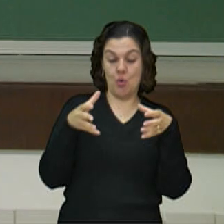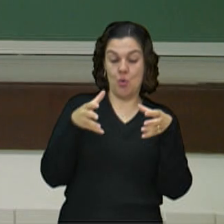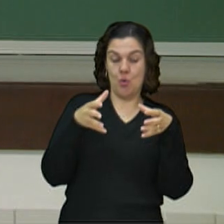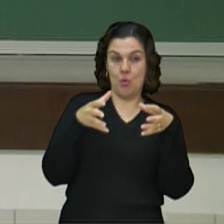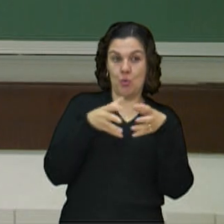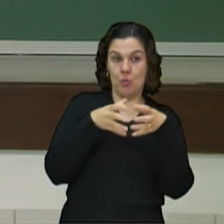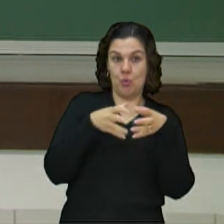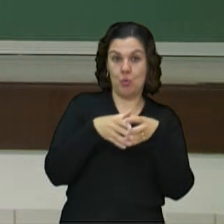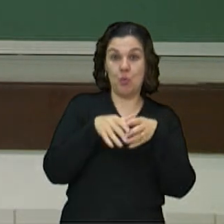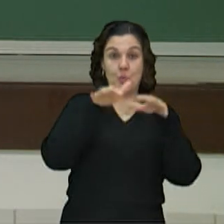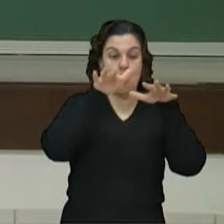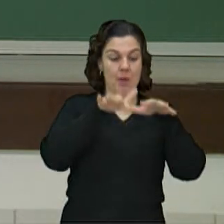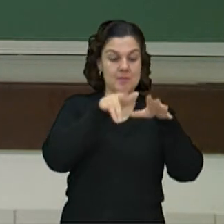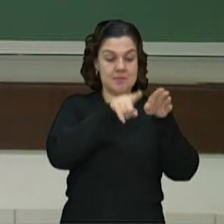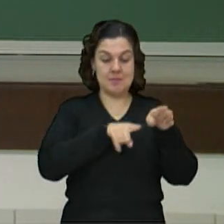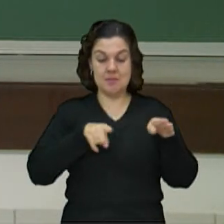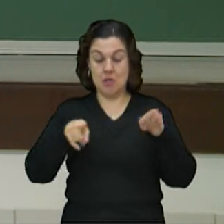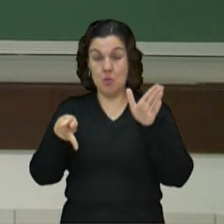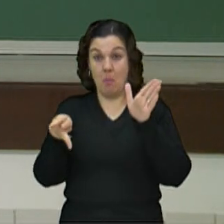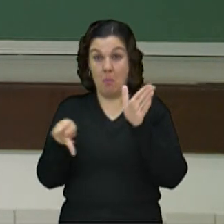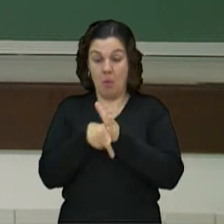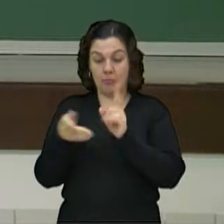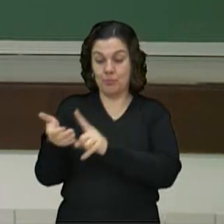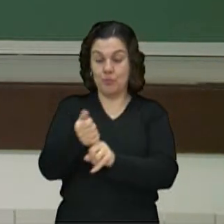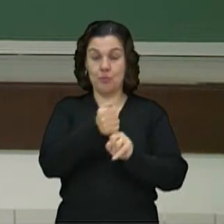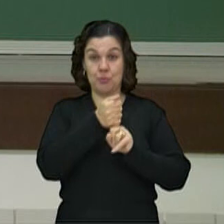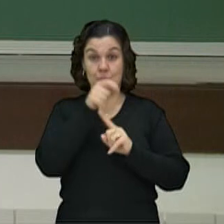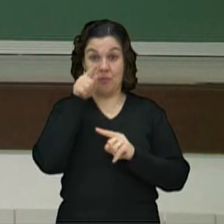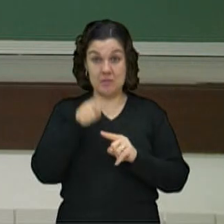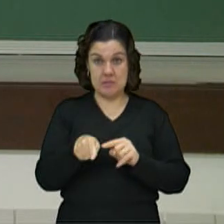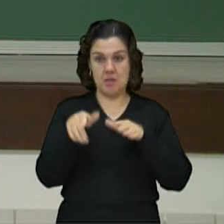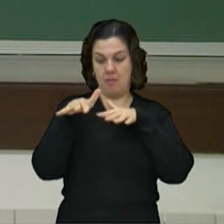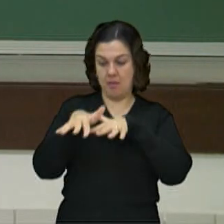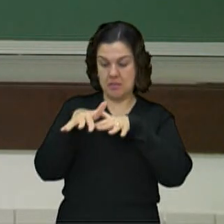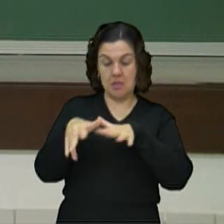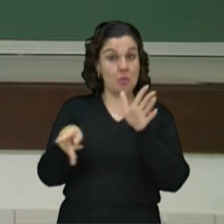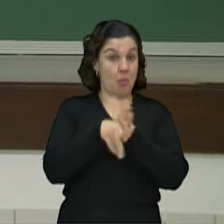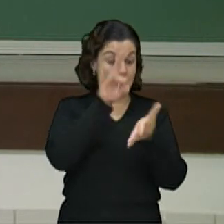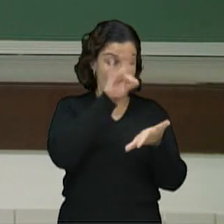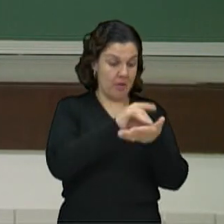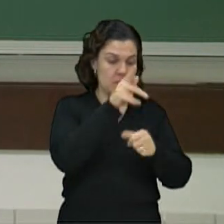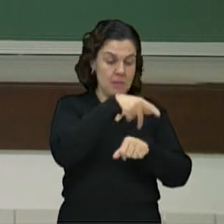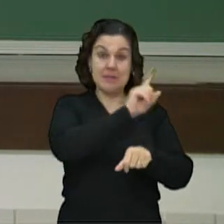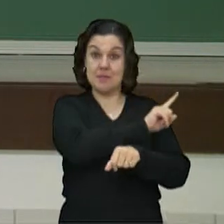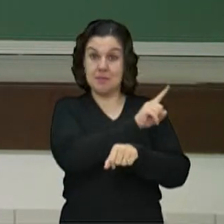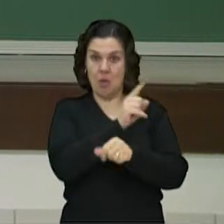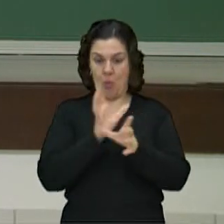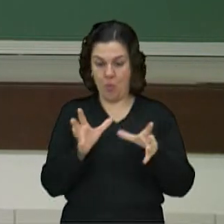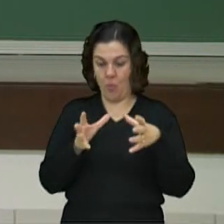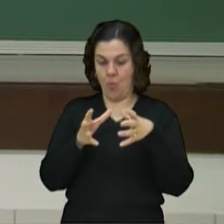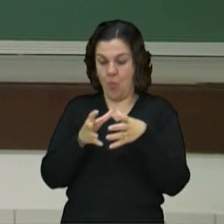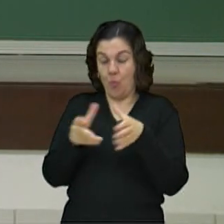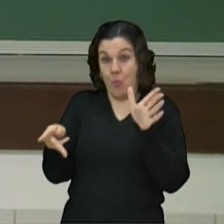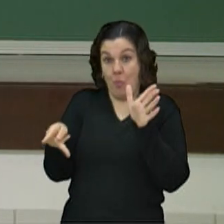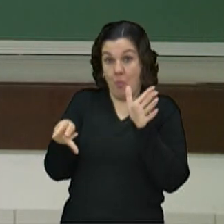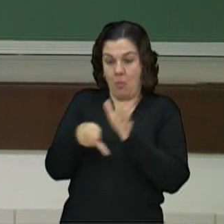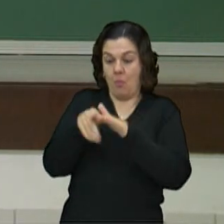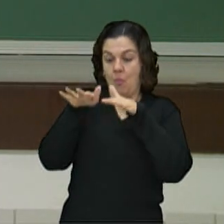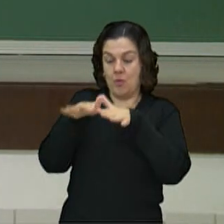um exército dos fascistas, um exército próprio. Não é o exército oficial do país, é um grupo